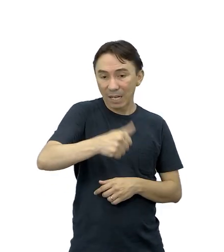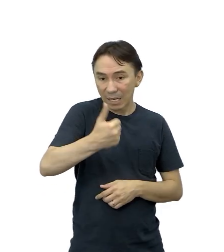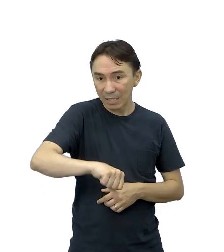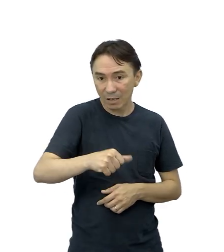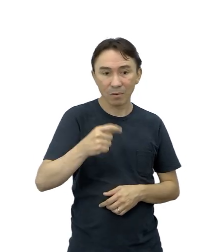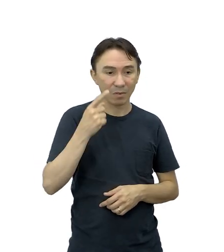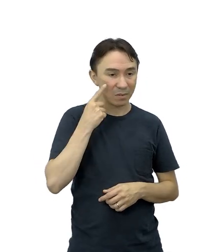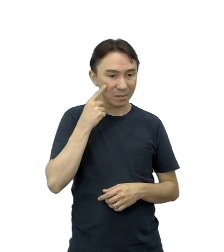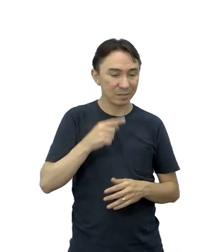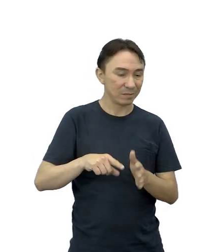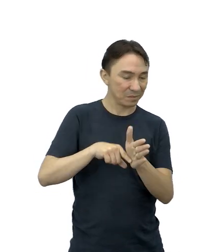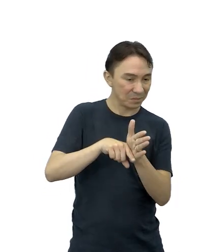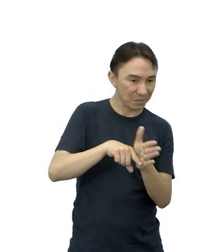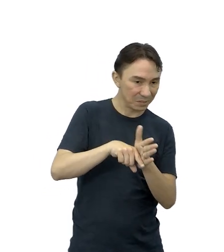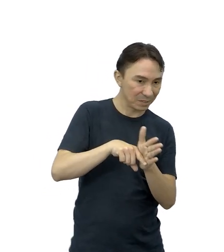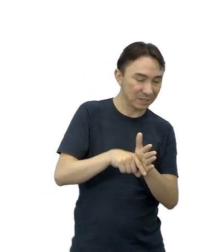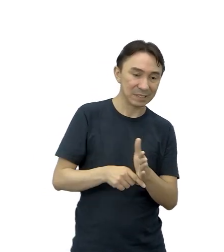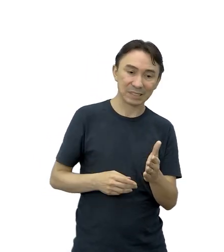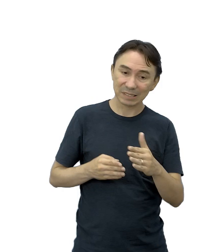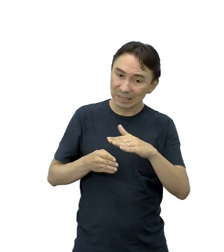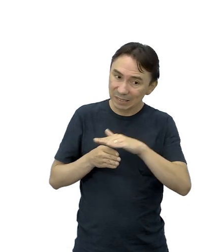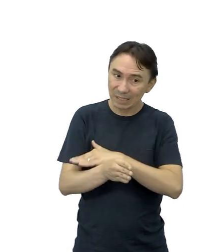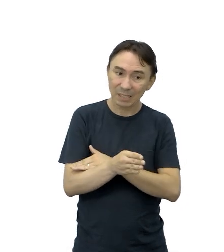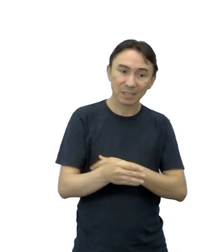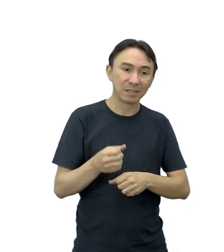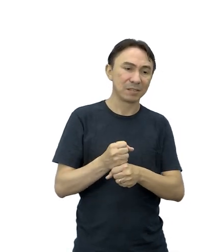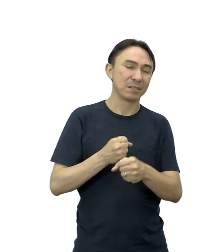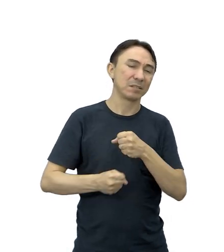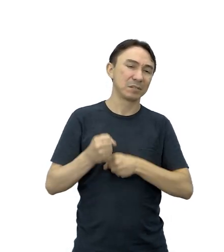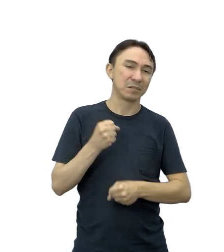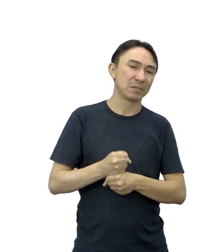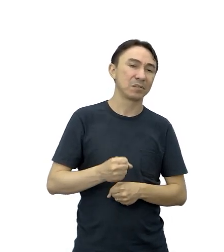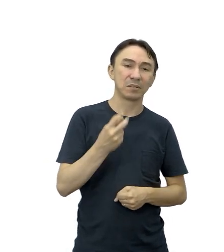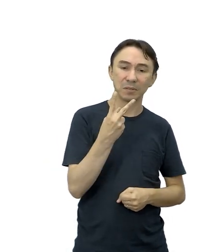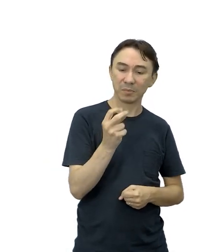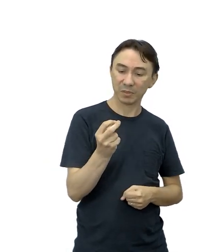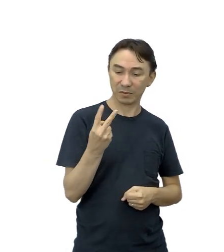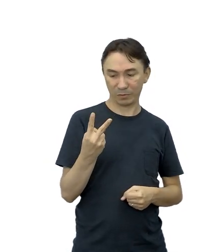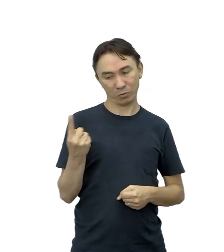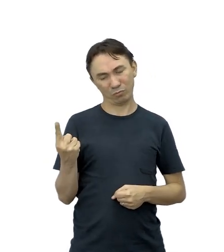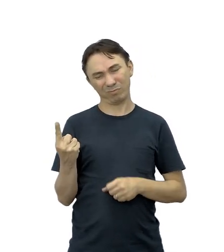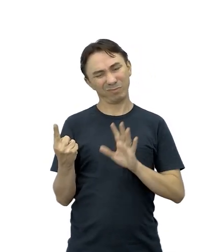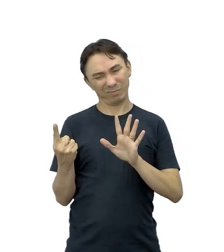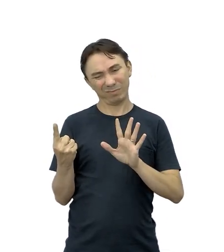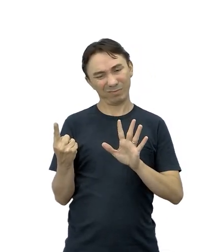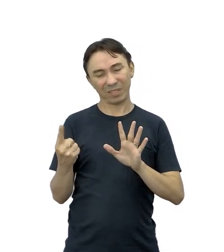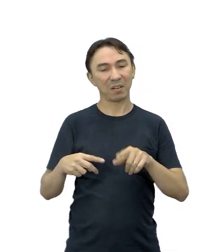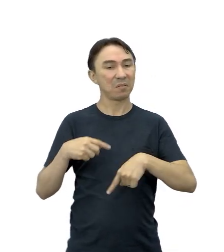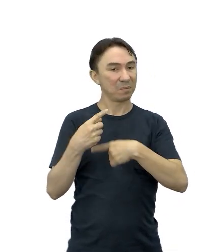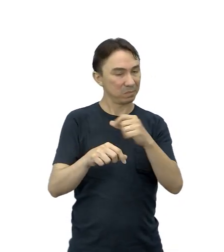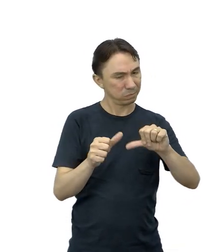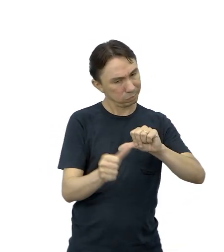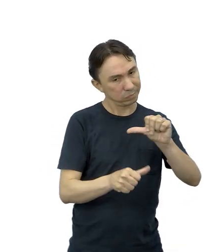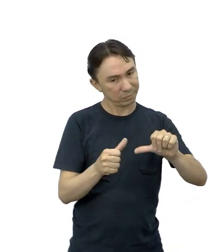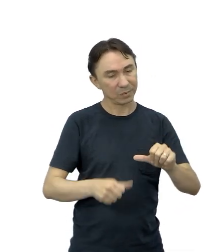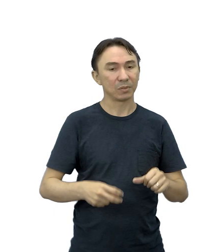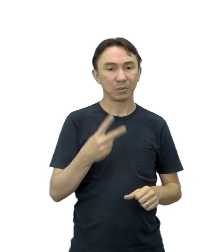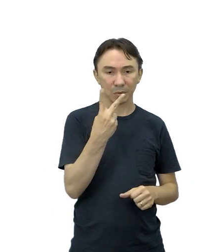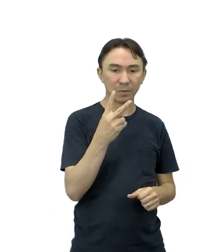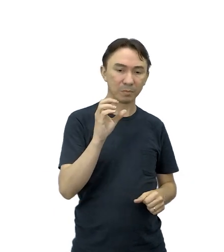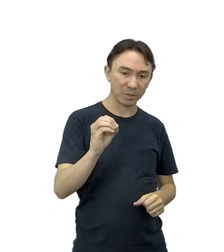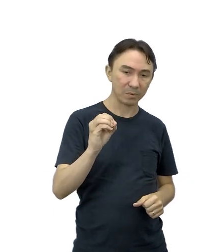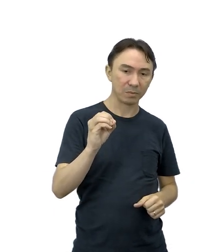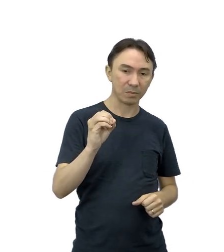provavelmente vocês já podem acessar, ou brevemente irão acessar, o 2022, que é muito importante também. Eu aqui